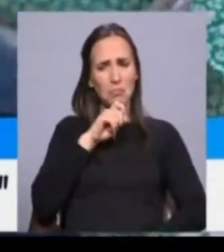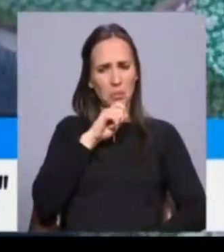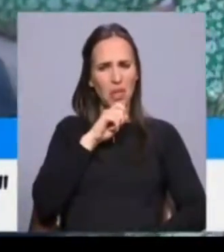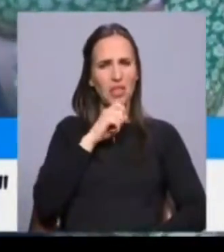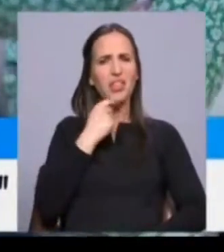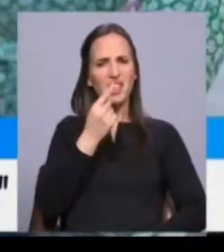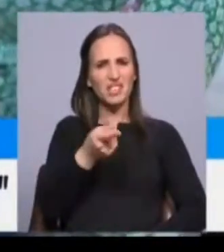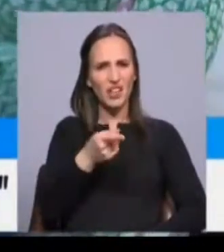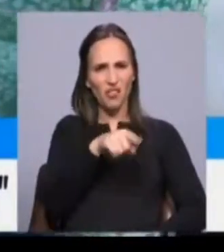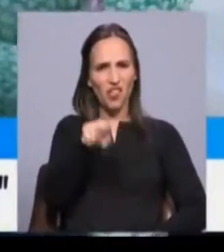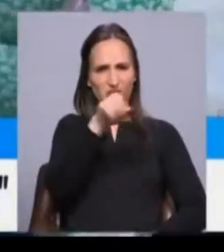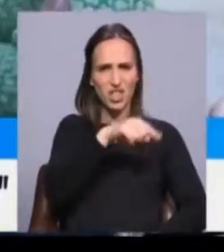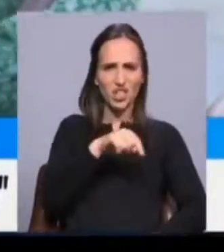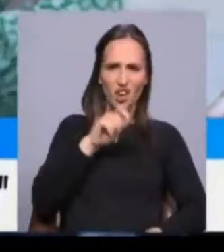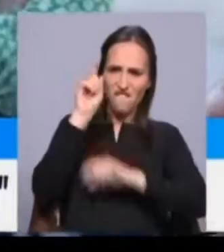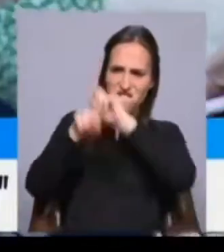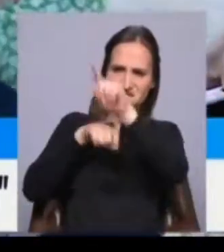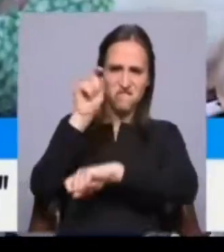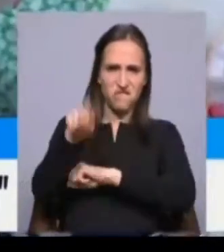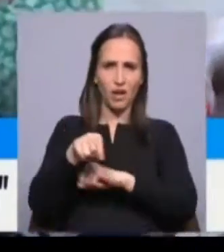de Carlos Moedas?